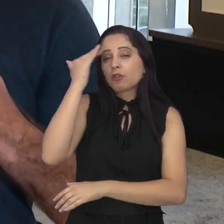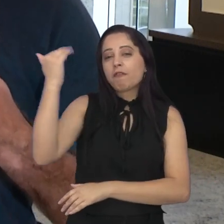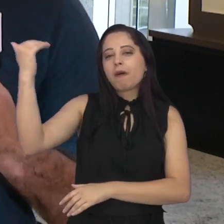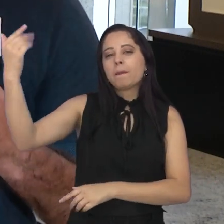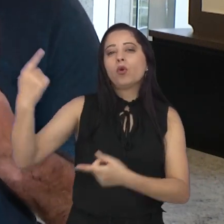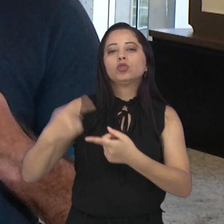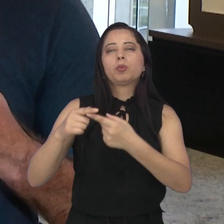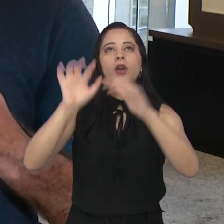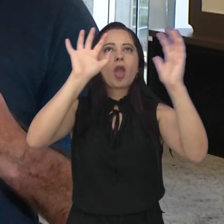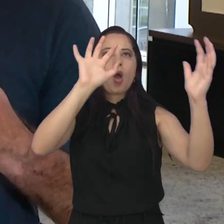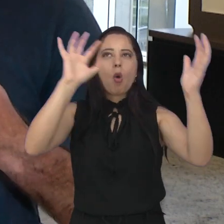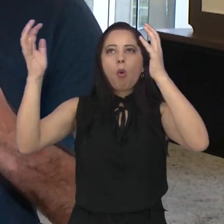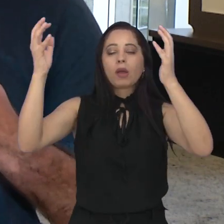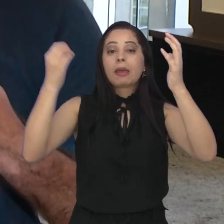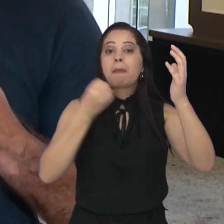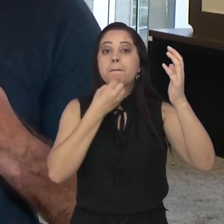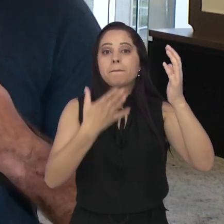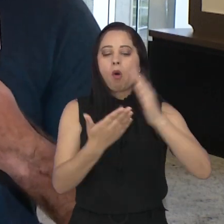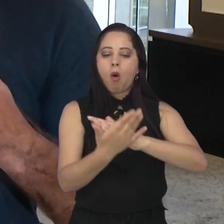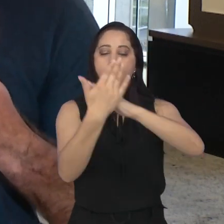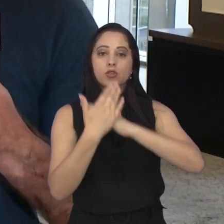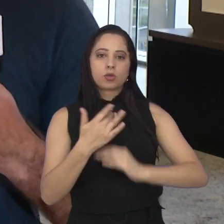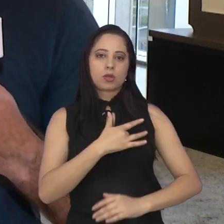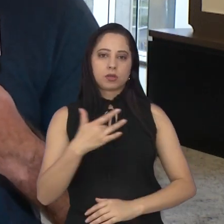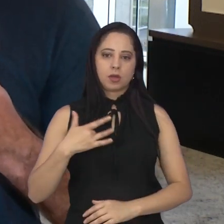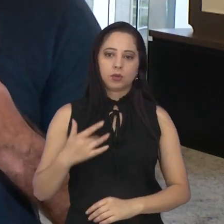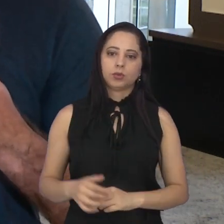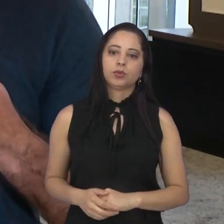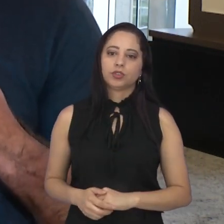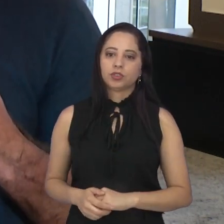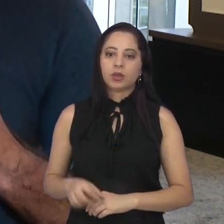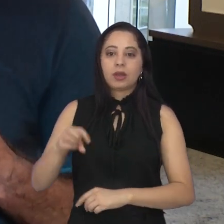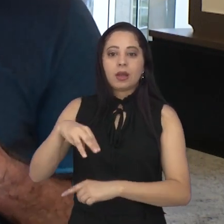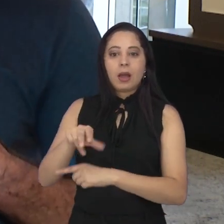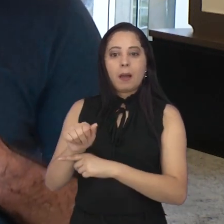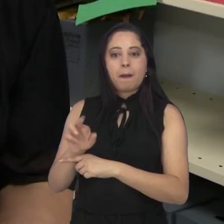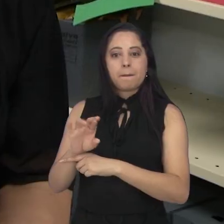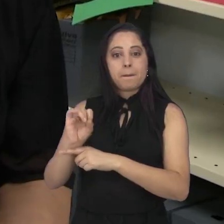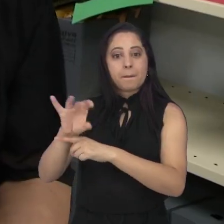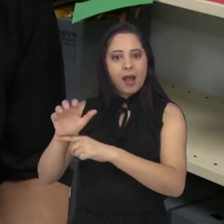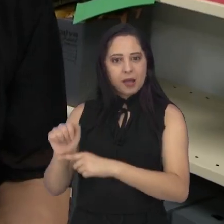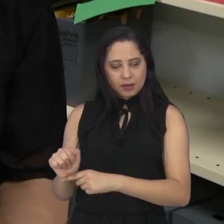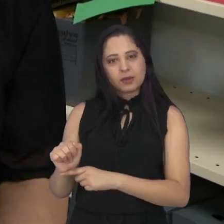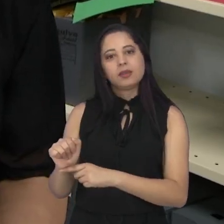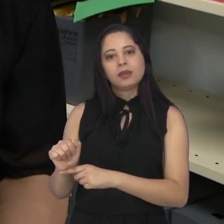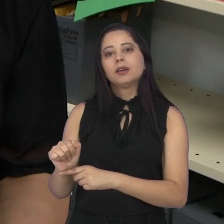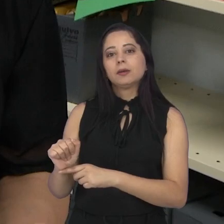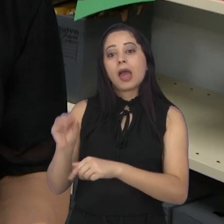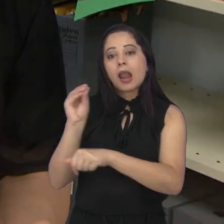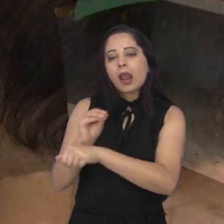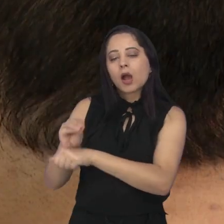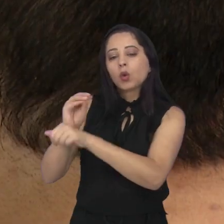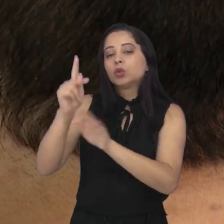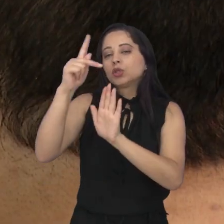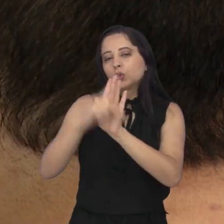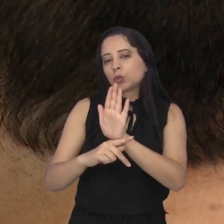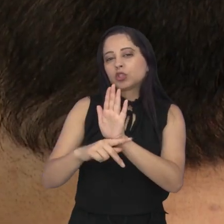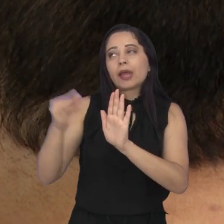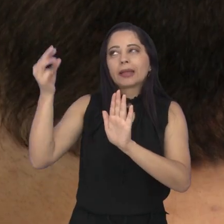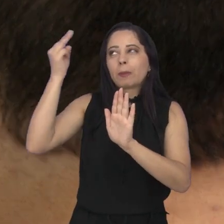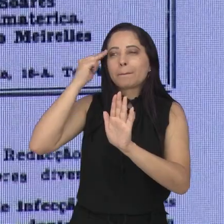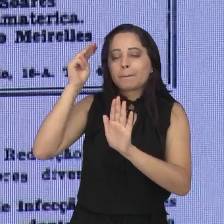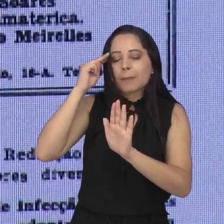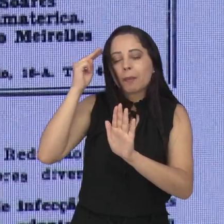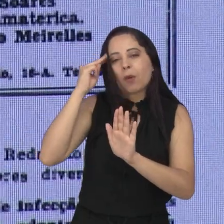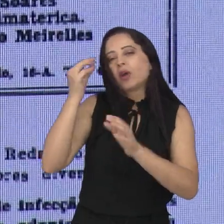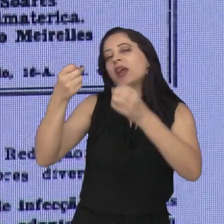estância climatérica, fator fundamental que contribuiu para o desenvolvimento da cidade. Maria Papali, coordenadora do programa